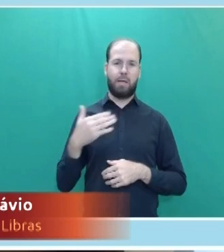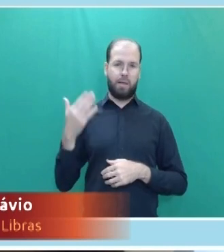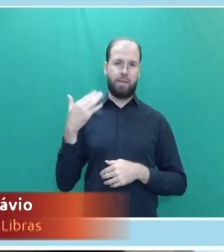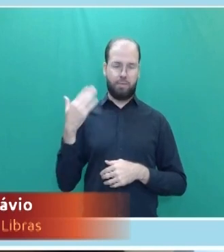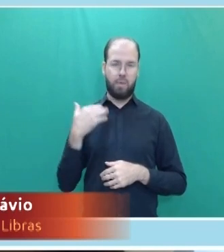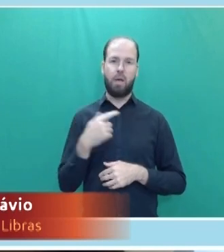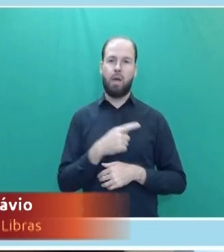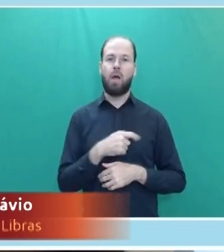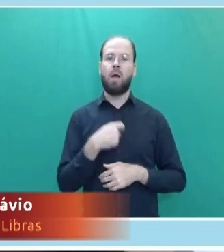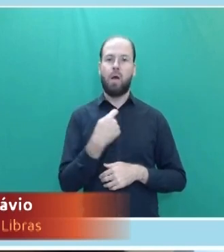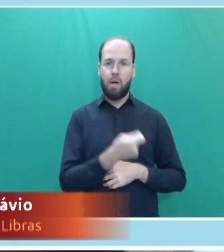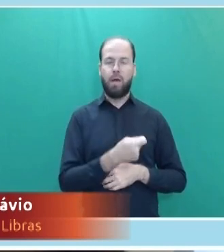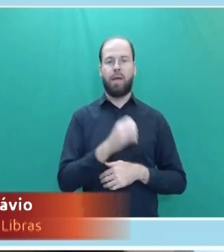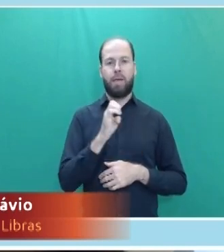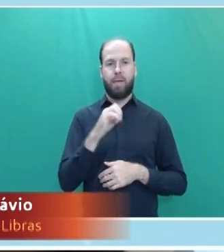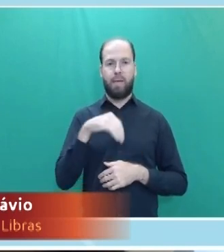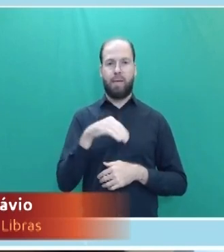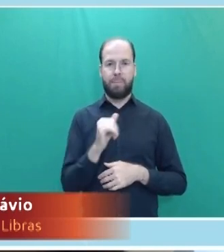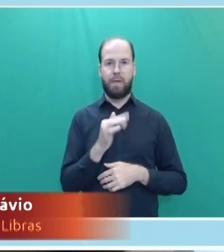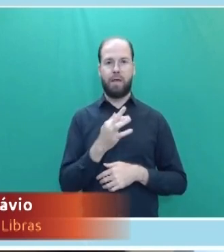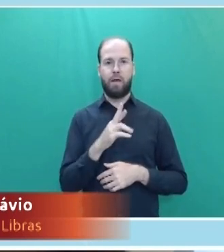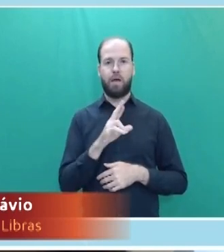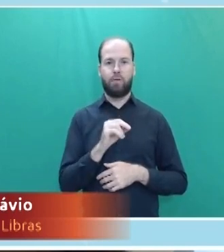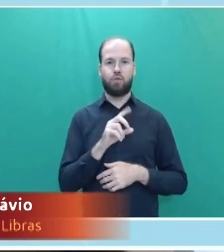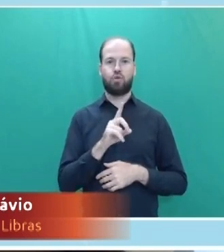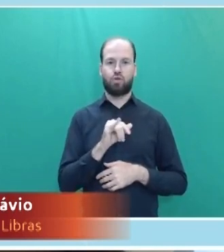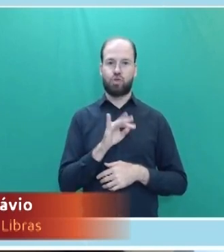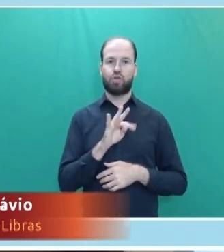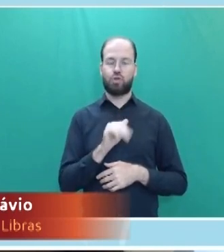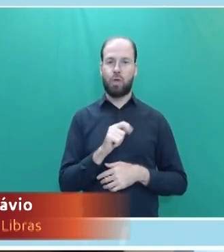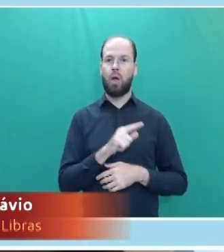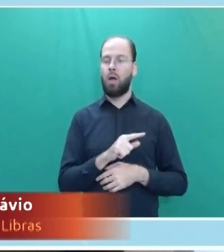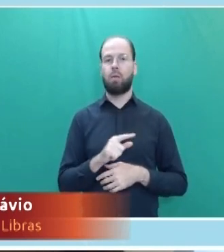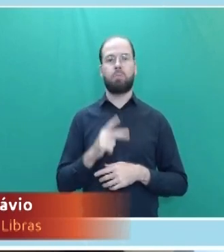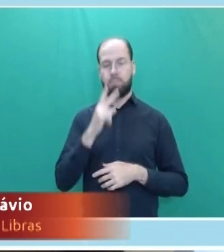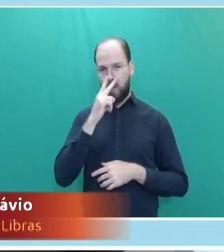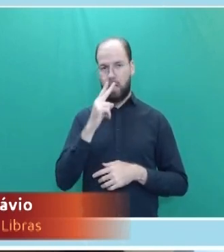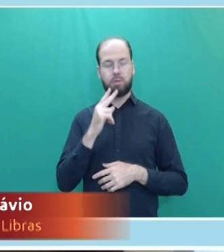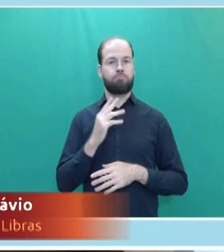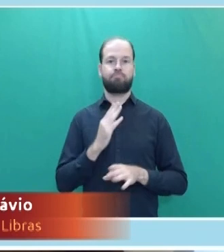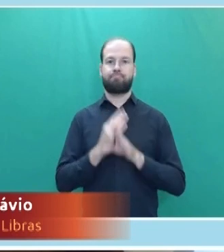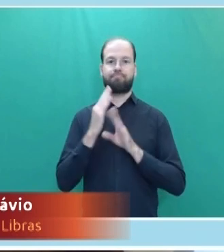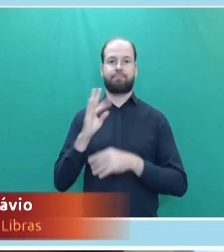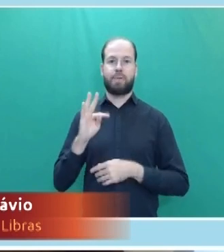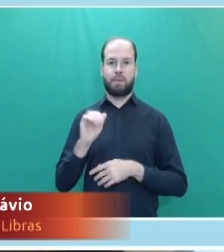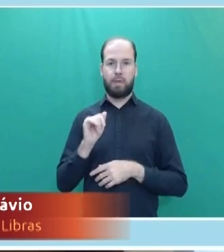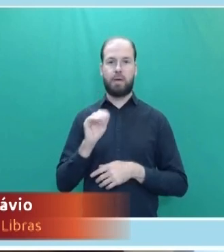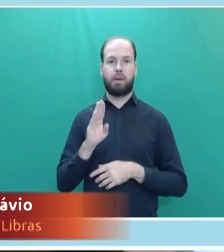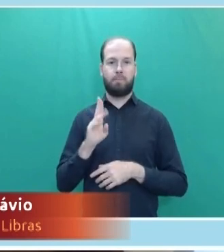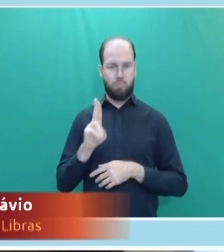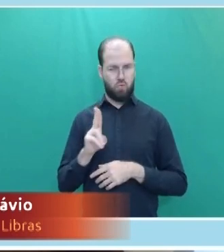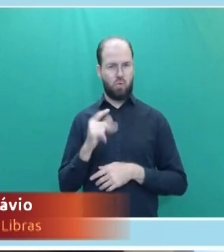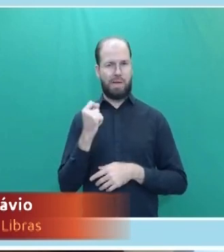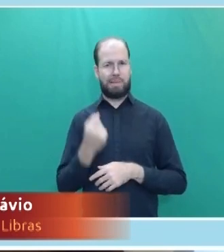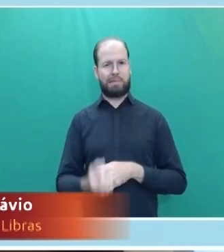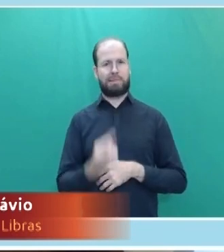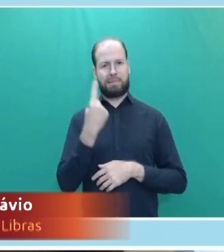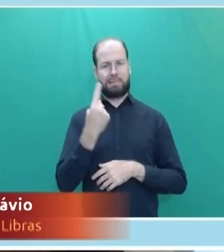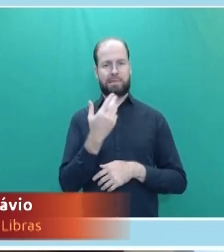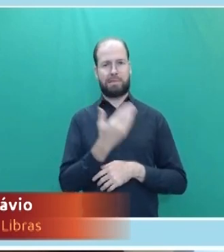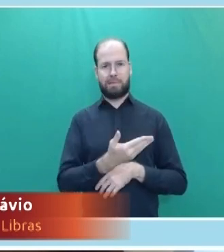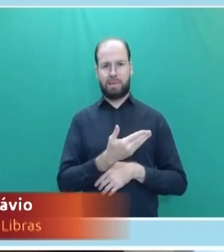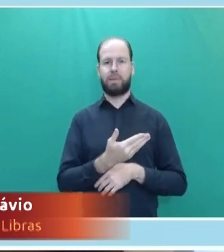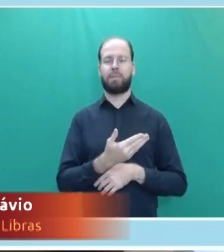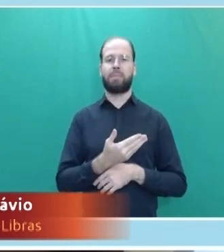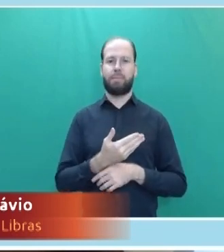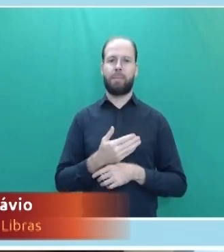como hermafrodita, né, e todo um tabu em volta daquele personagem, toda uma estranheza, assim, e depois, pelo